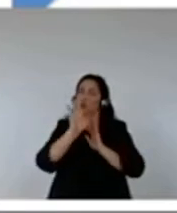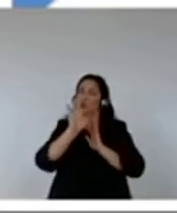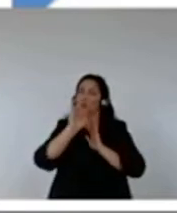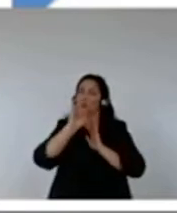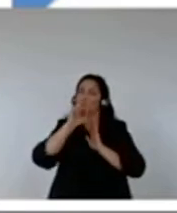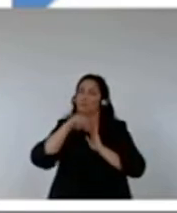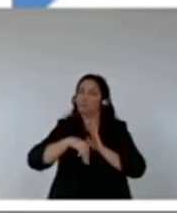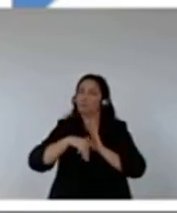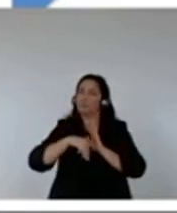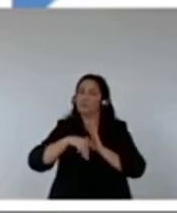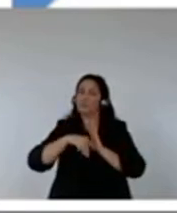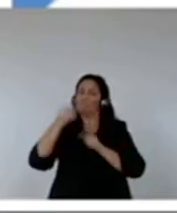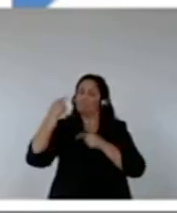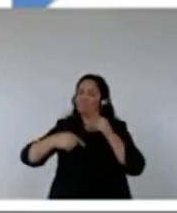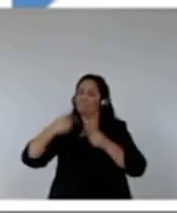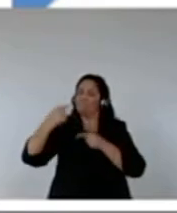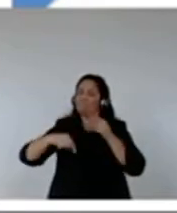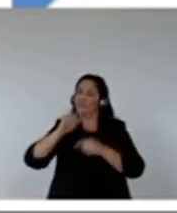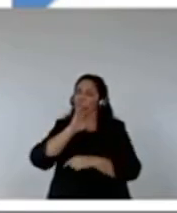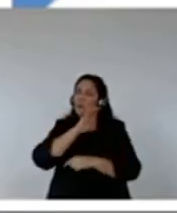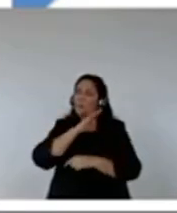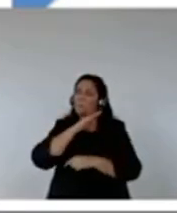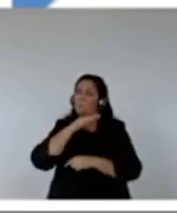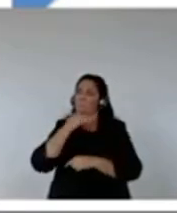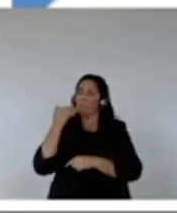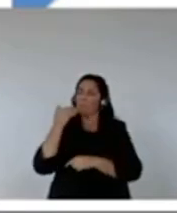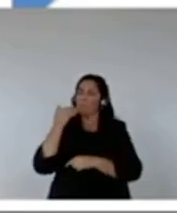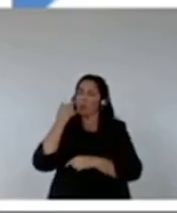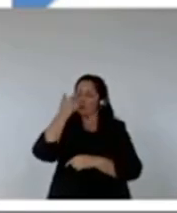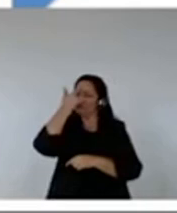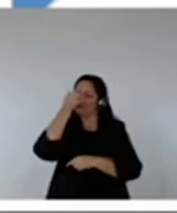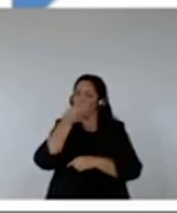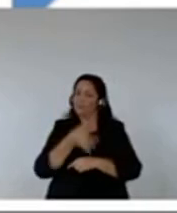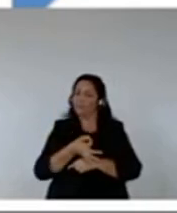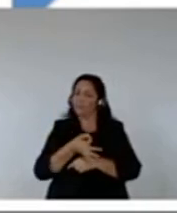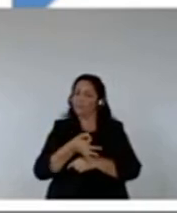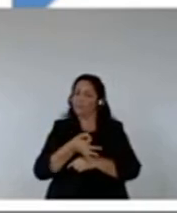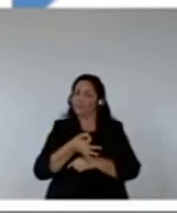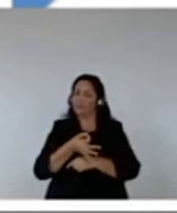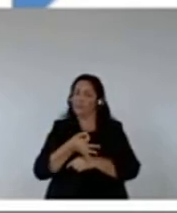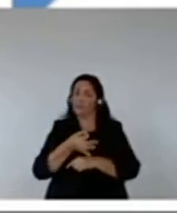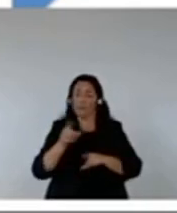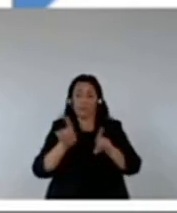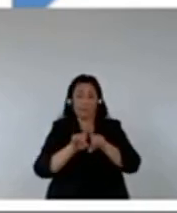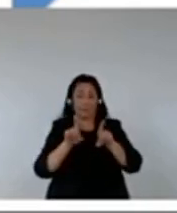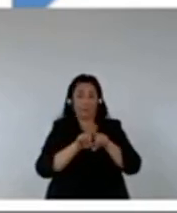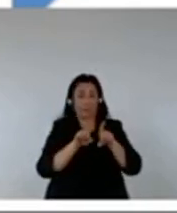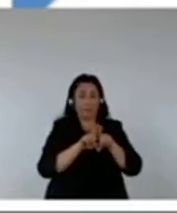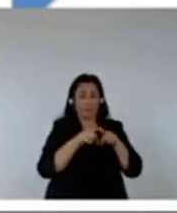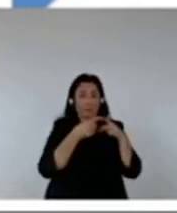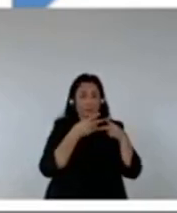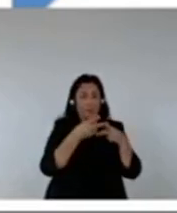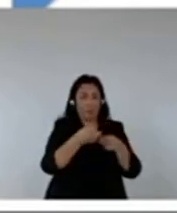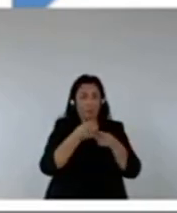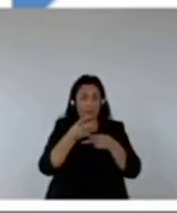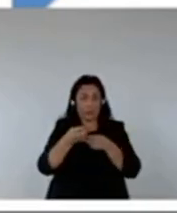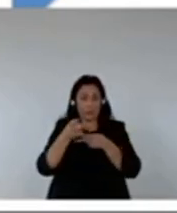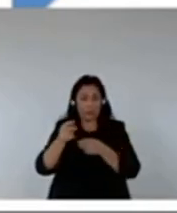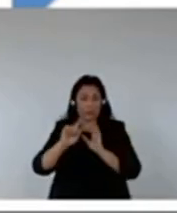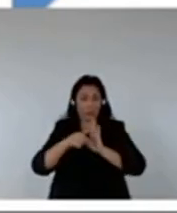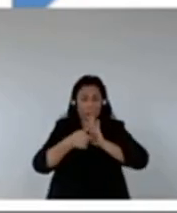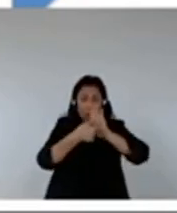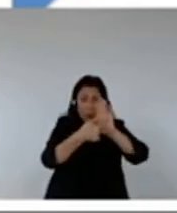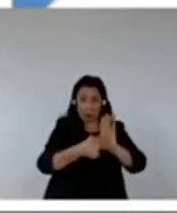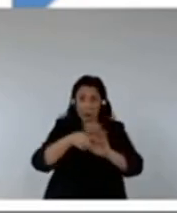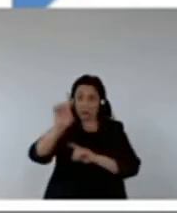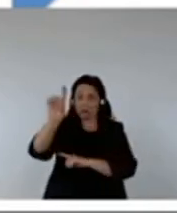muito grande sobre a morte digna e os cuidados paliativos. Também descobrimos, né, reconhecemos, fomos revelados ao